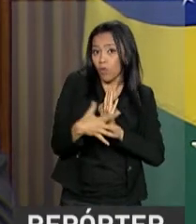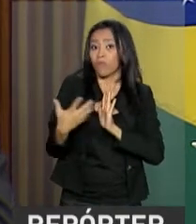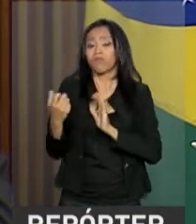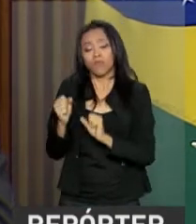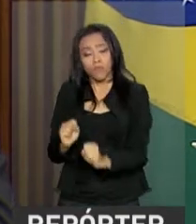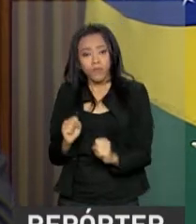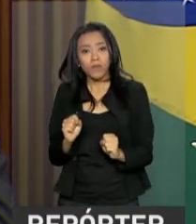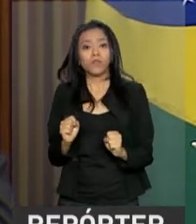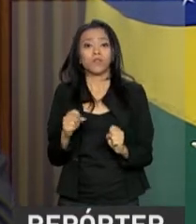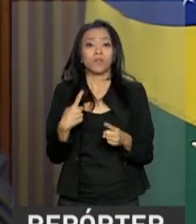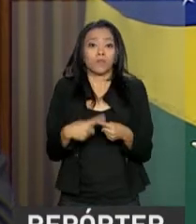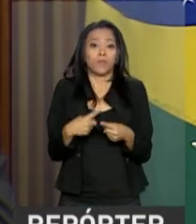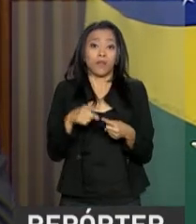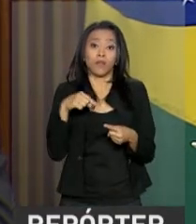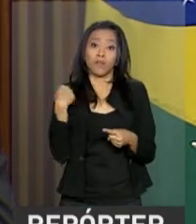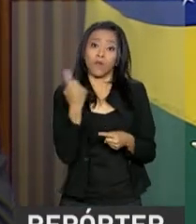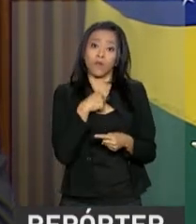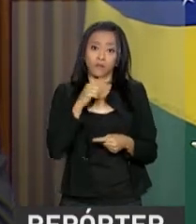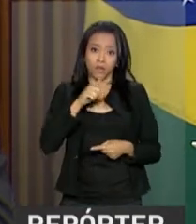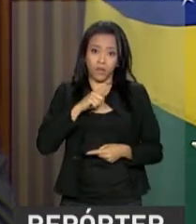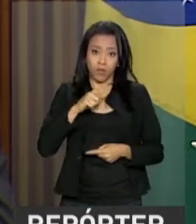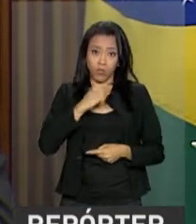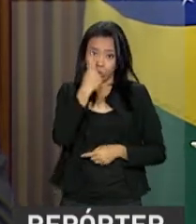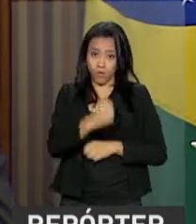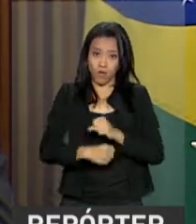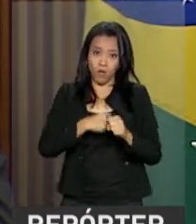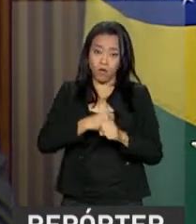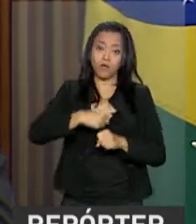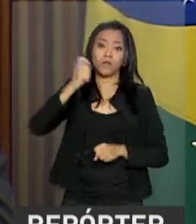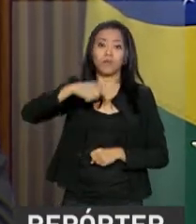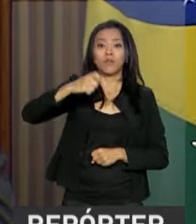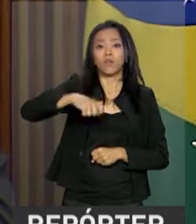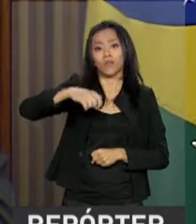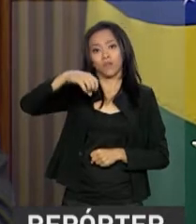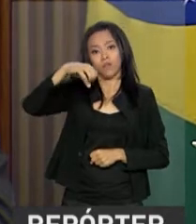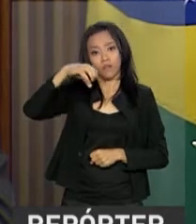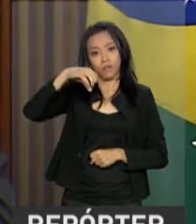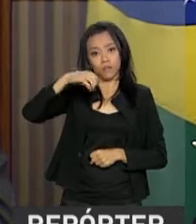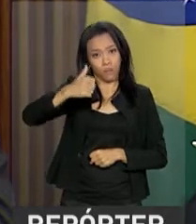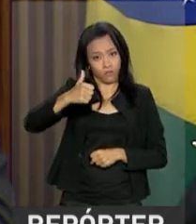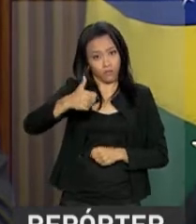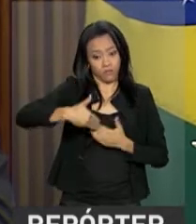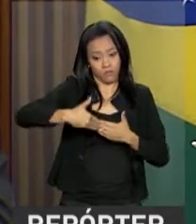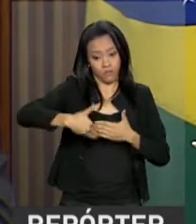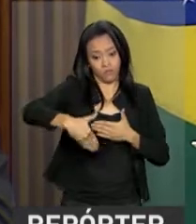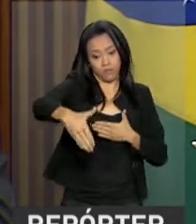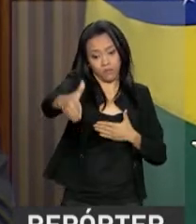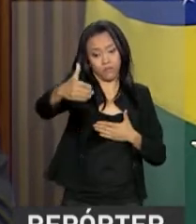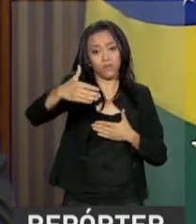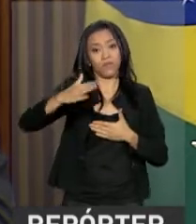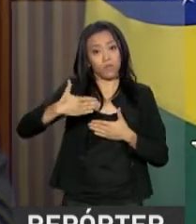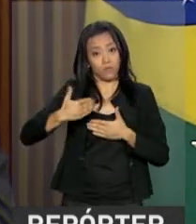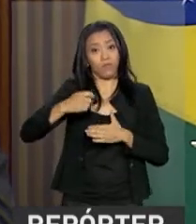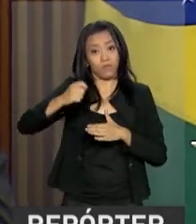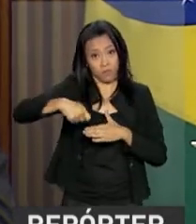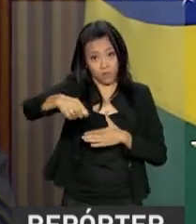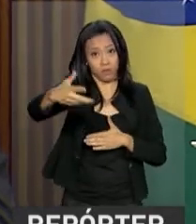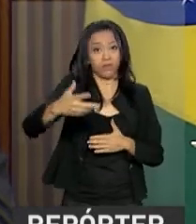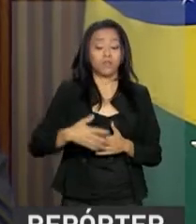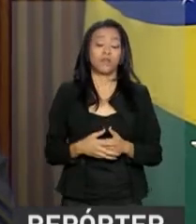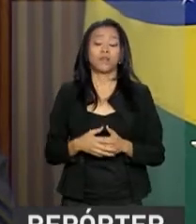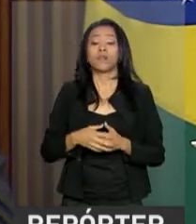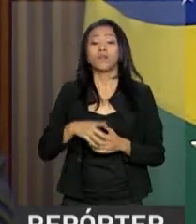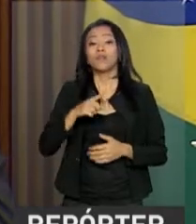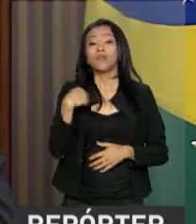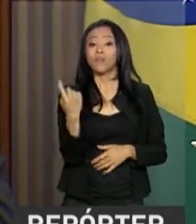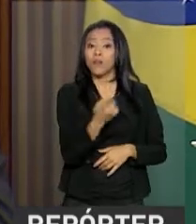nós temos um ano e 11 meses de governo e na verdade nós